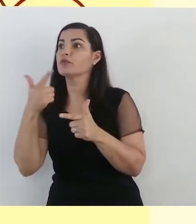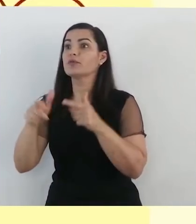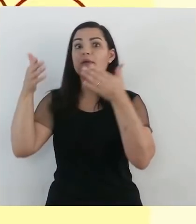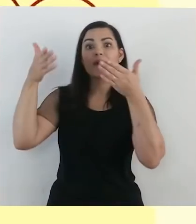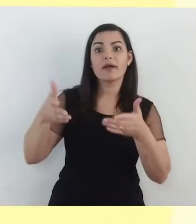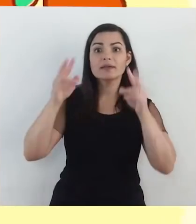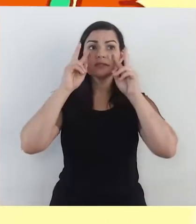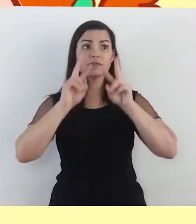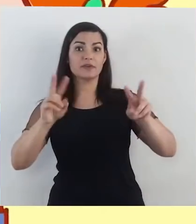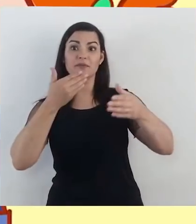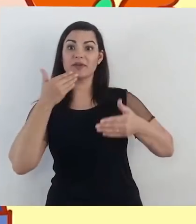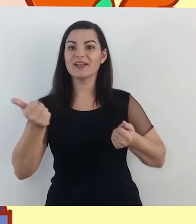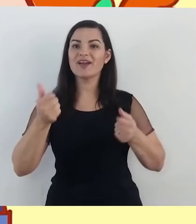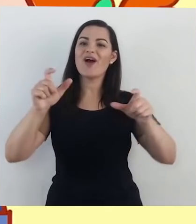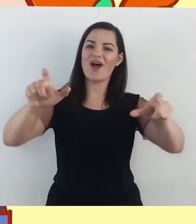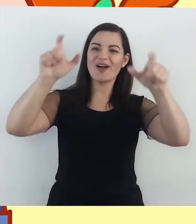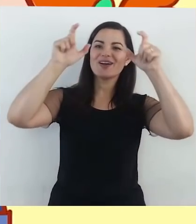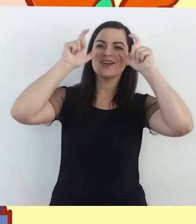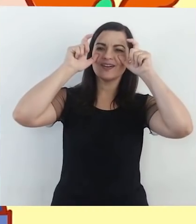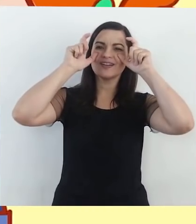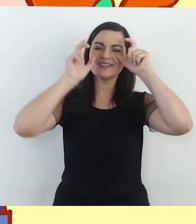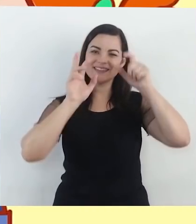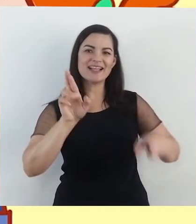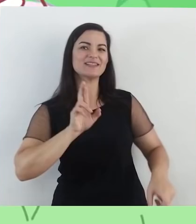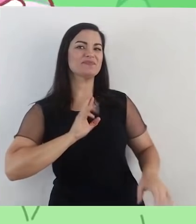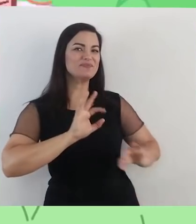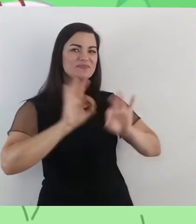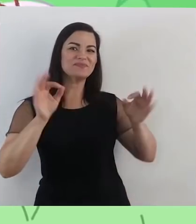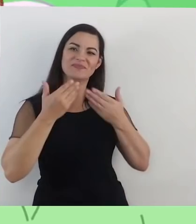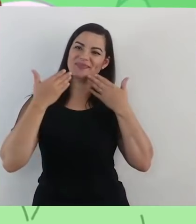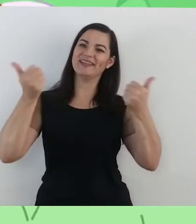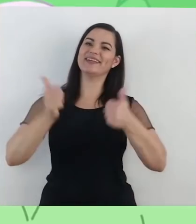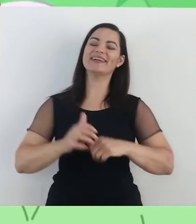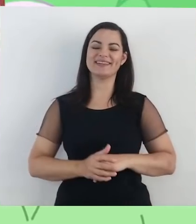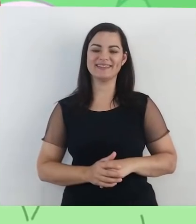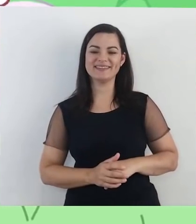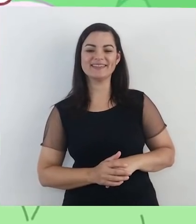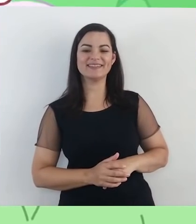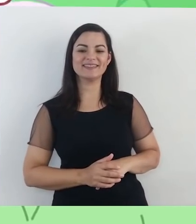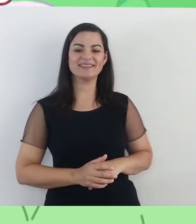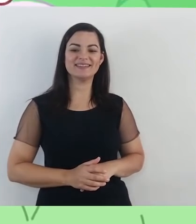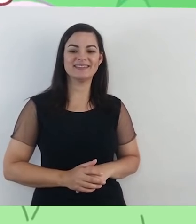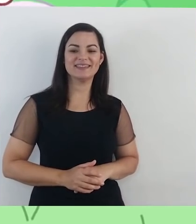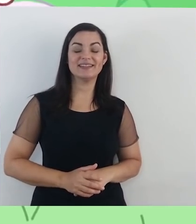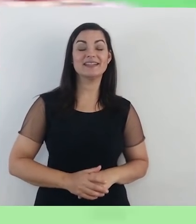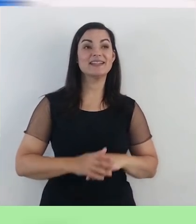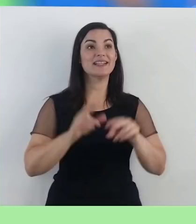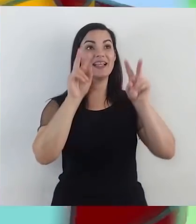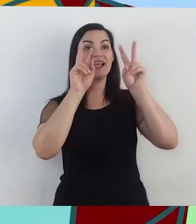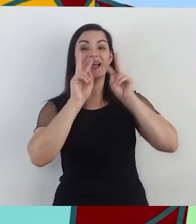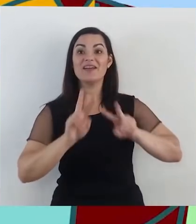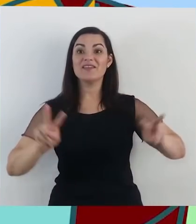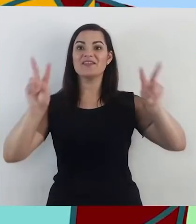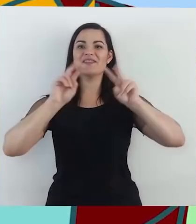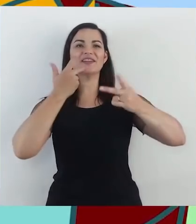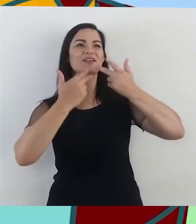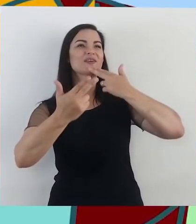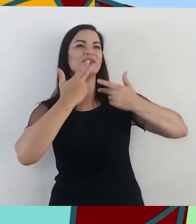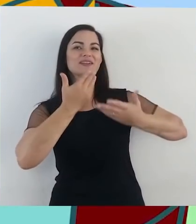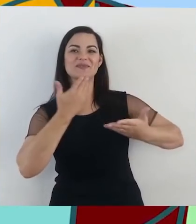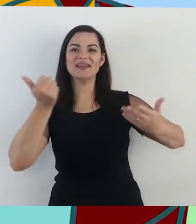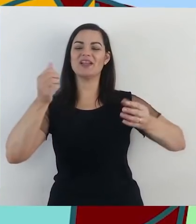problema, os óculos são a solução. Dão vida às cores e